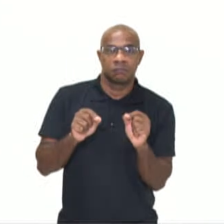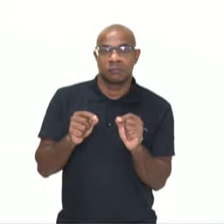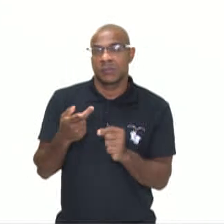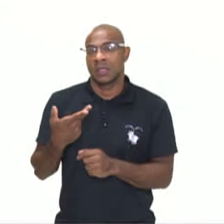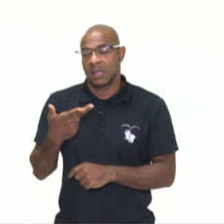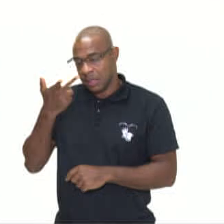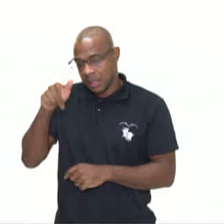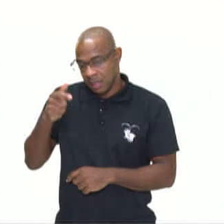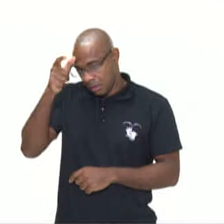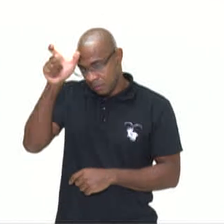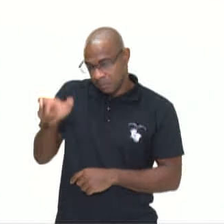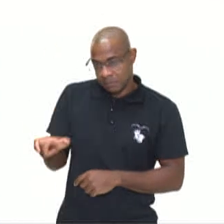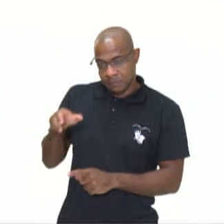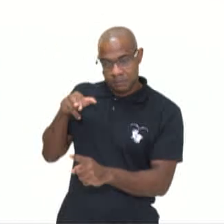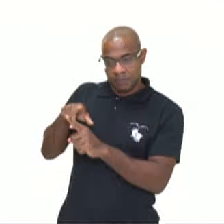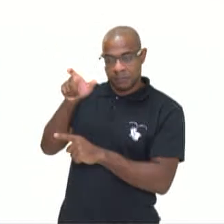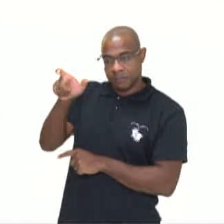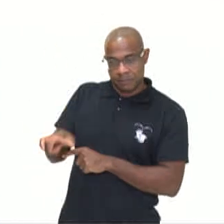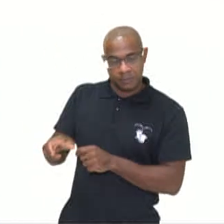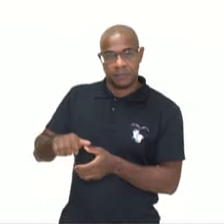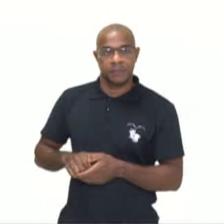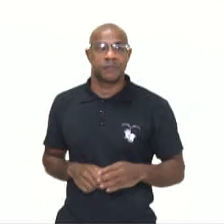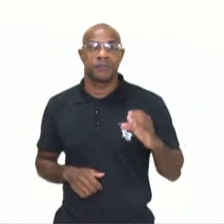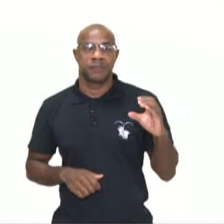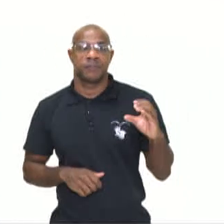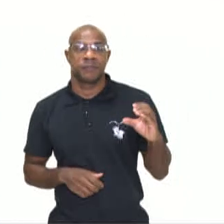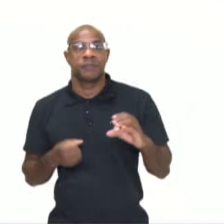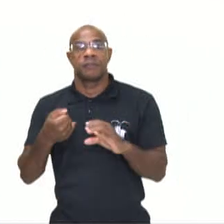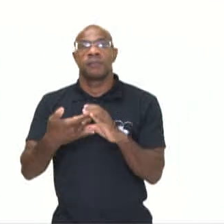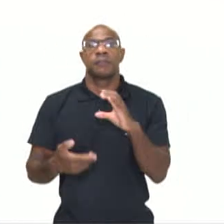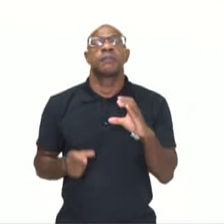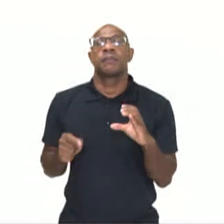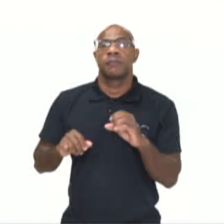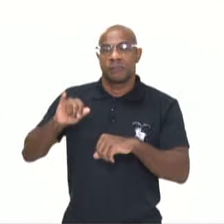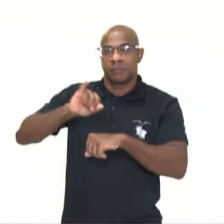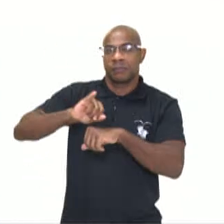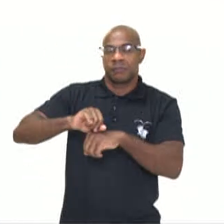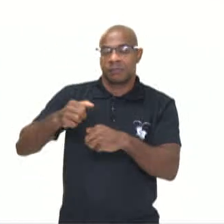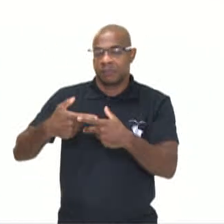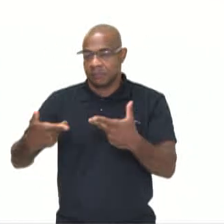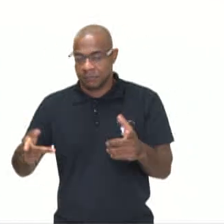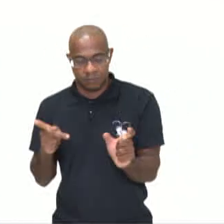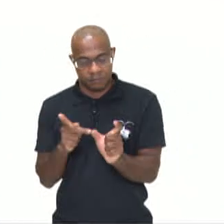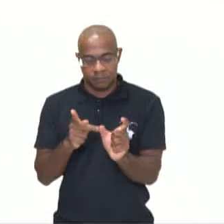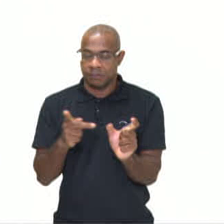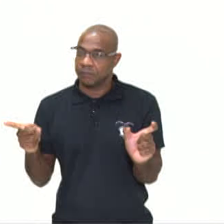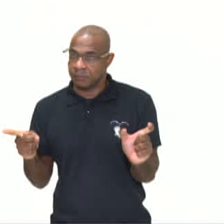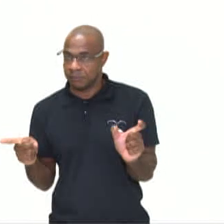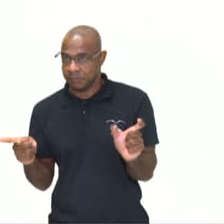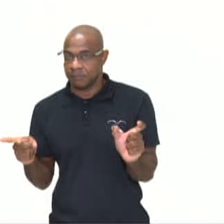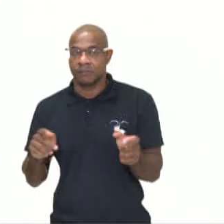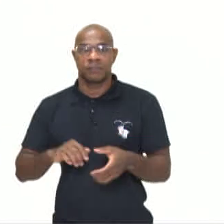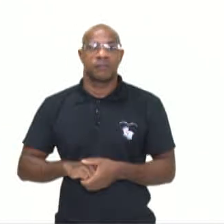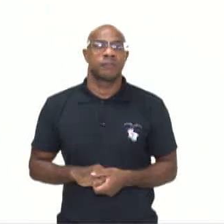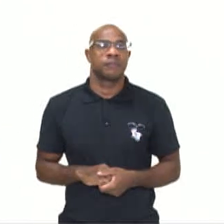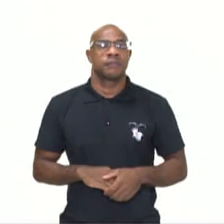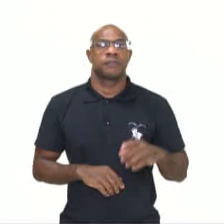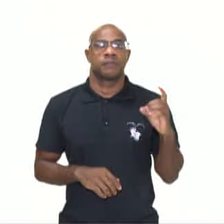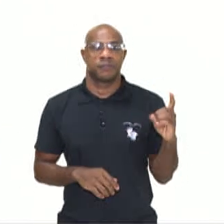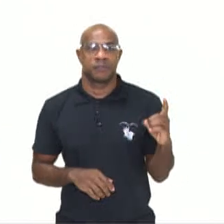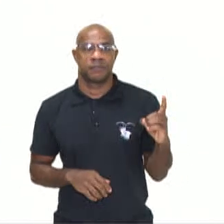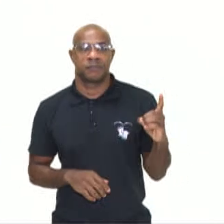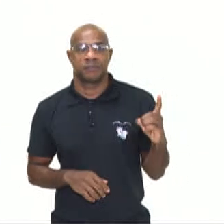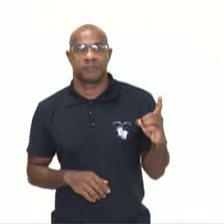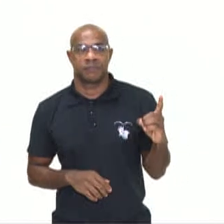alguém. Letra C. Essas palavras caracterizam o objeto, são predicativo do objeto. Letra D.